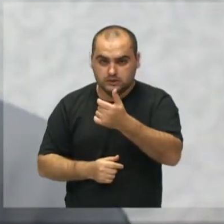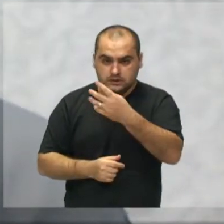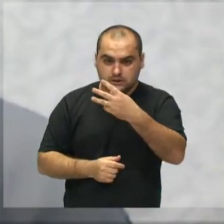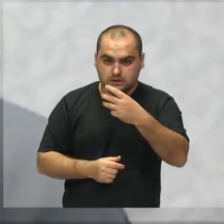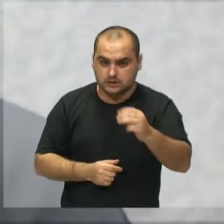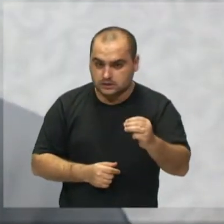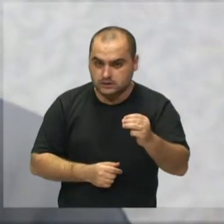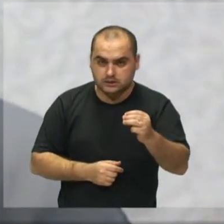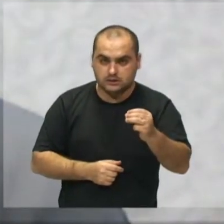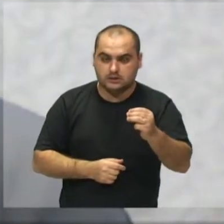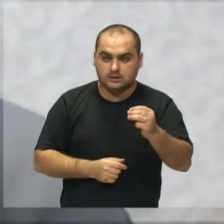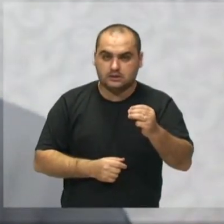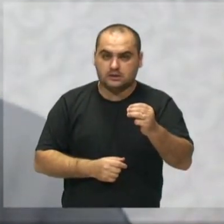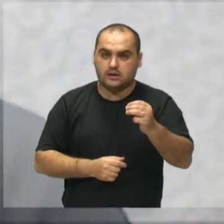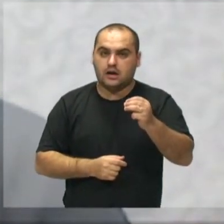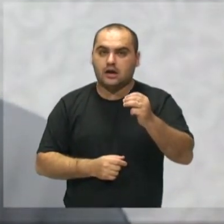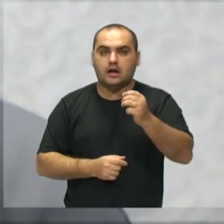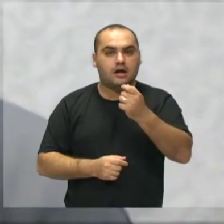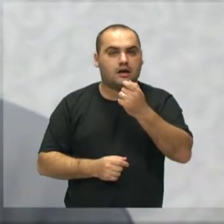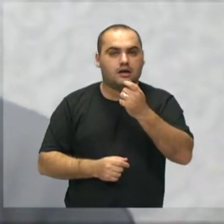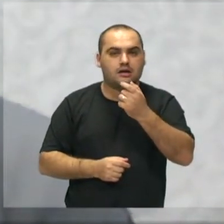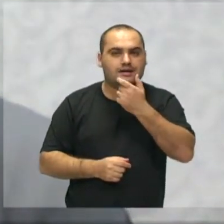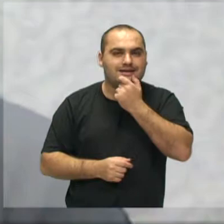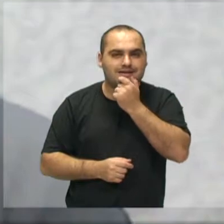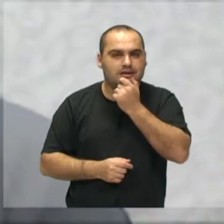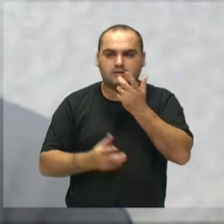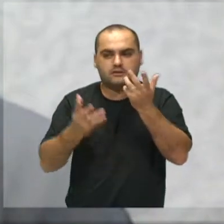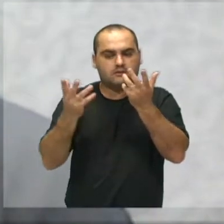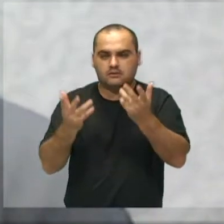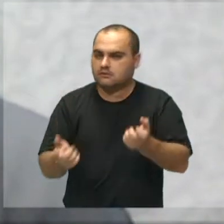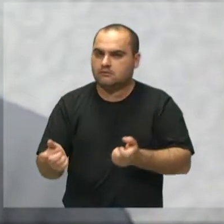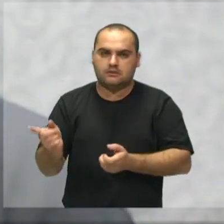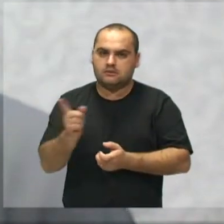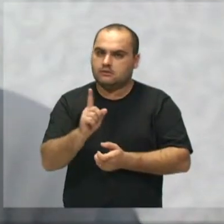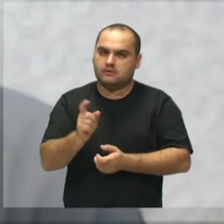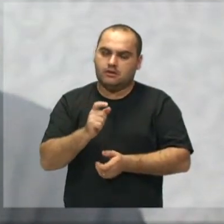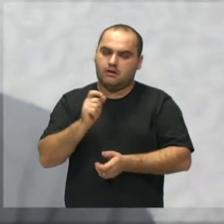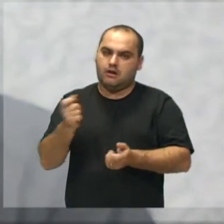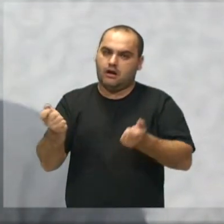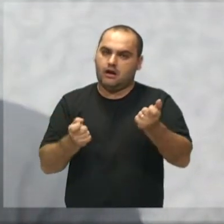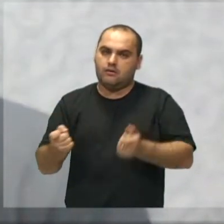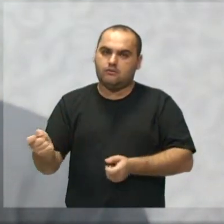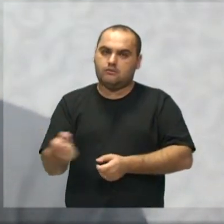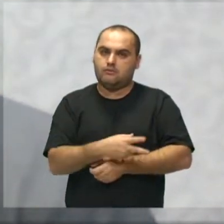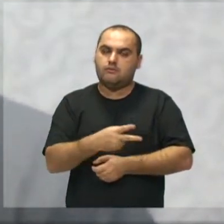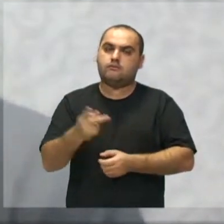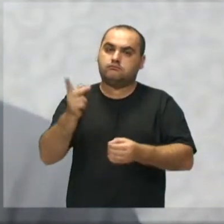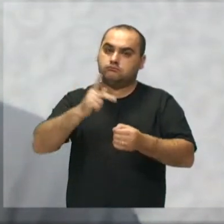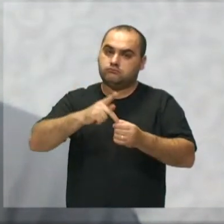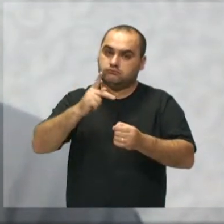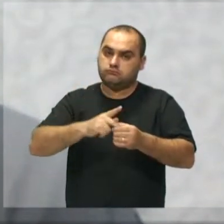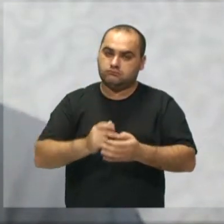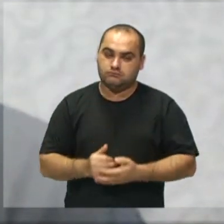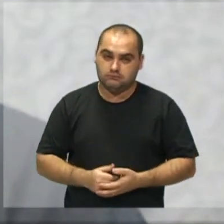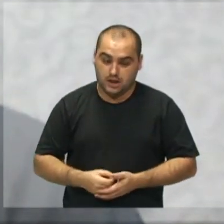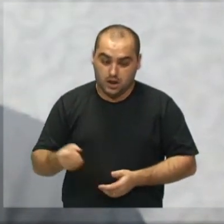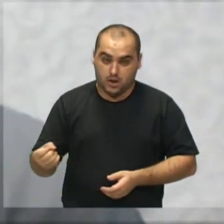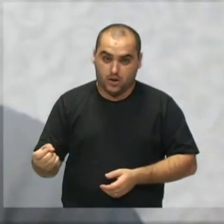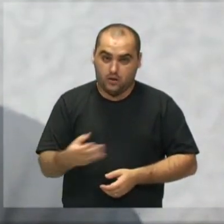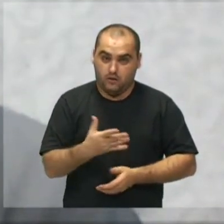comércio, a venda de carros novos à base de petróleo. Agora, a nova pauta deve ser essa, ser as